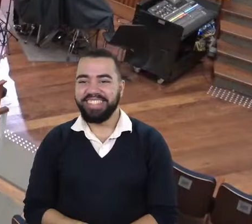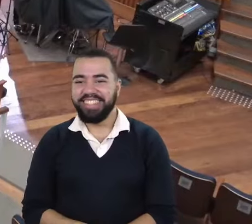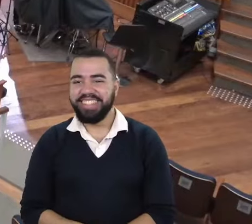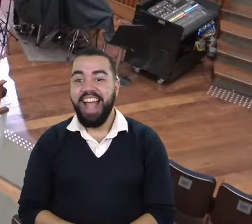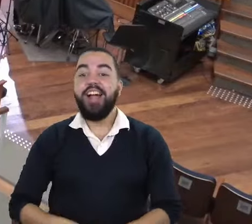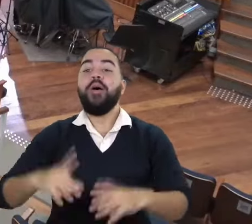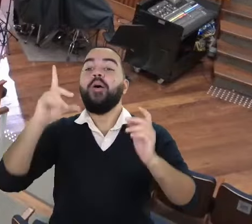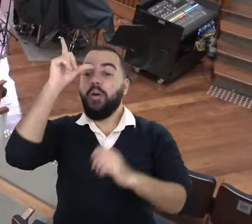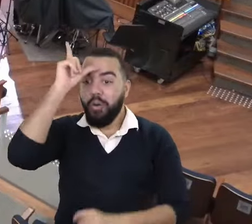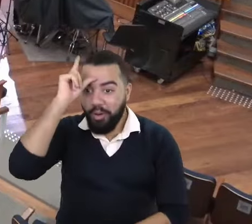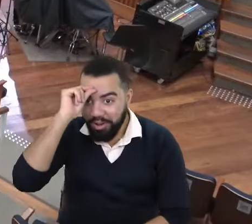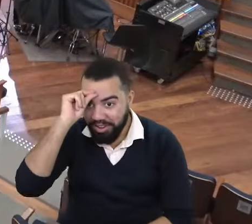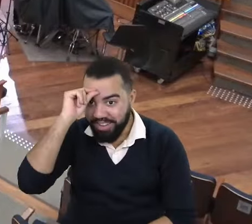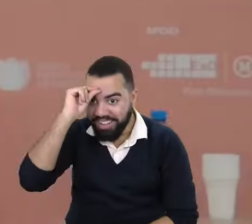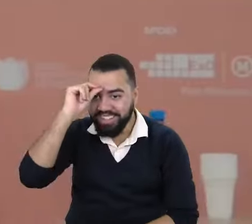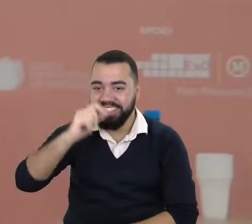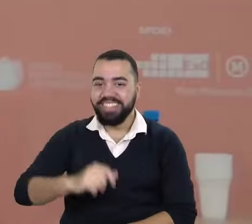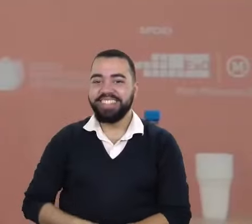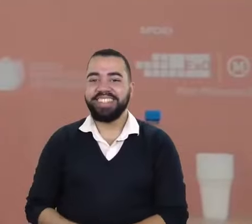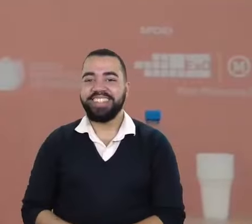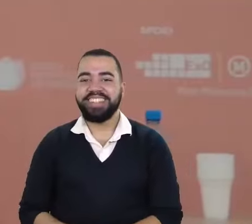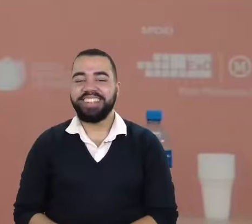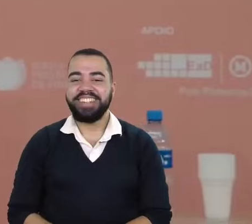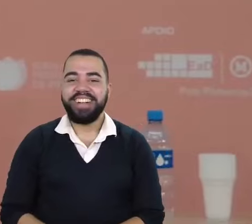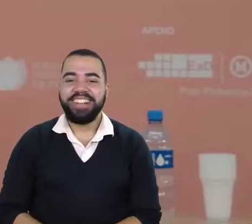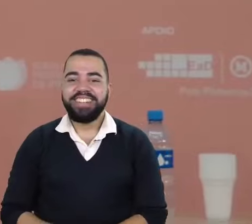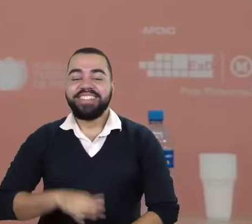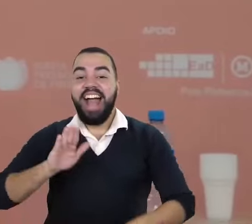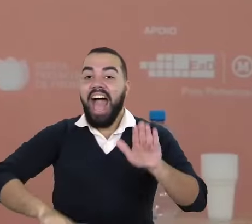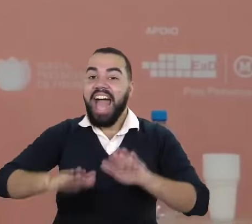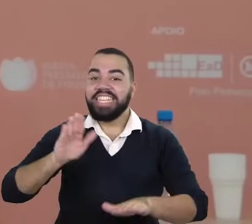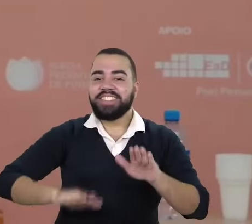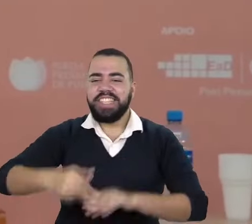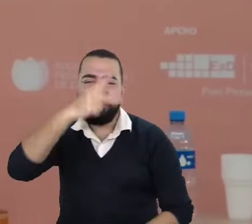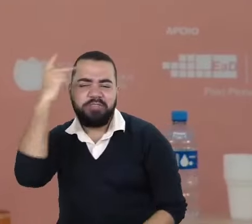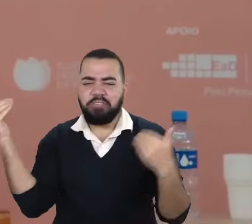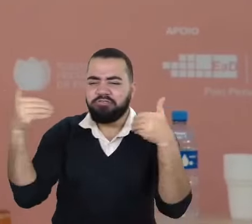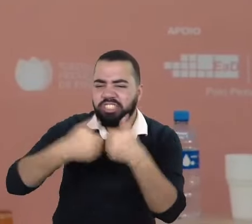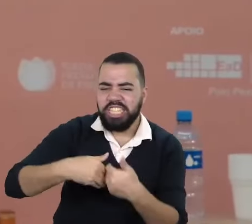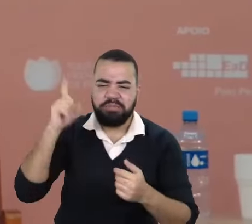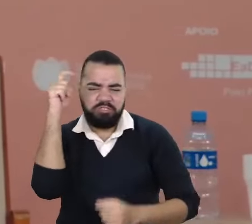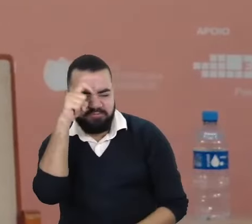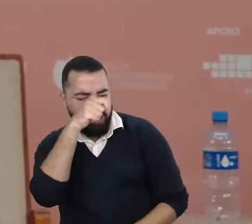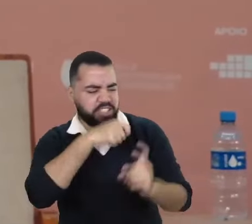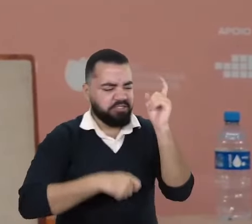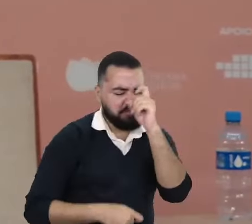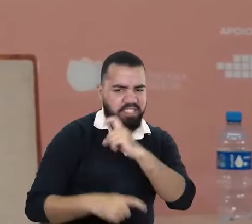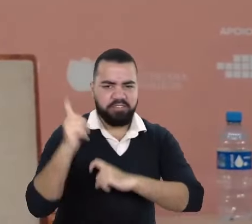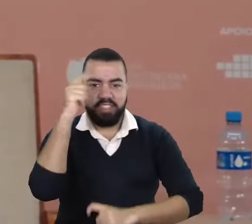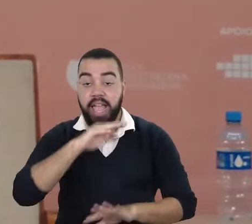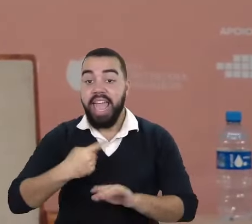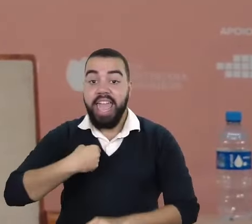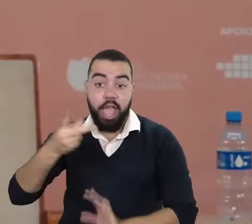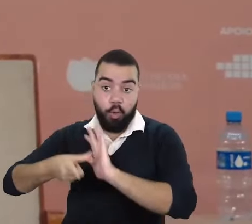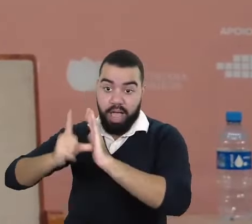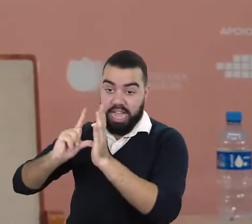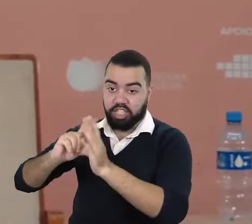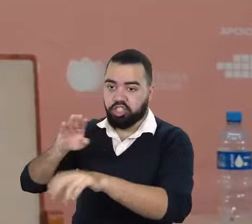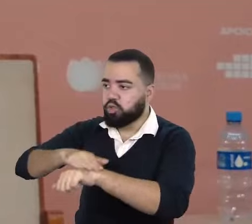Chega, né? Então você não sabe, às vezes a gente olha um autista dando trabalho e eu não me comunicava direito. Eu falava assim,